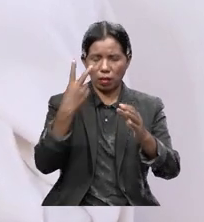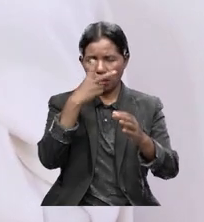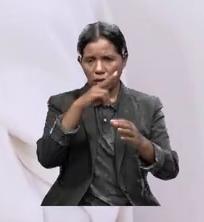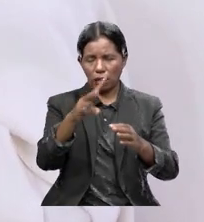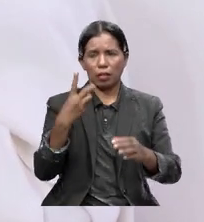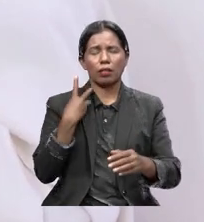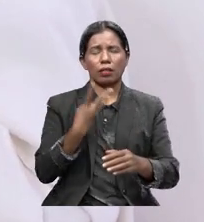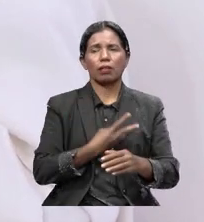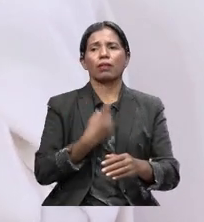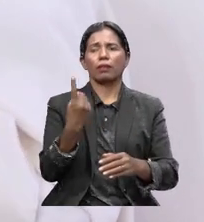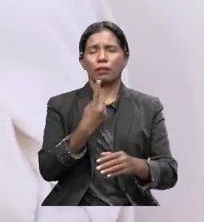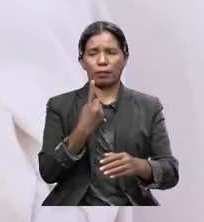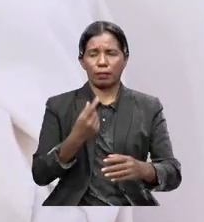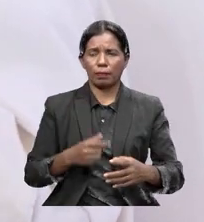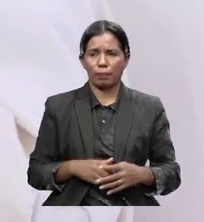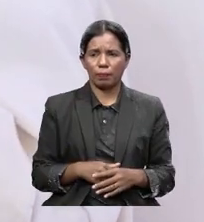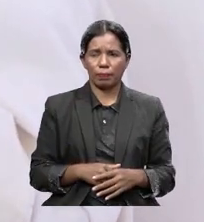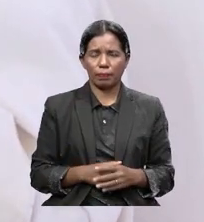heladeit, ita.